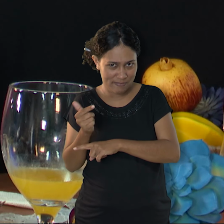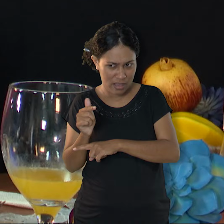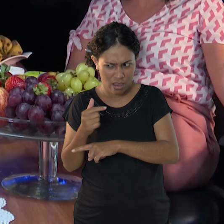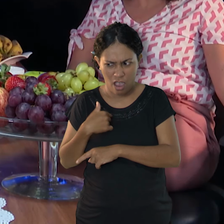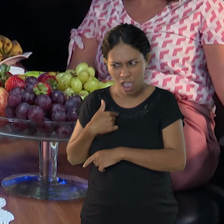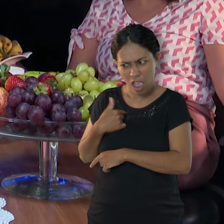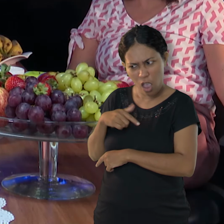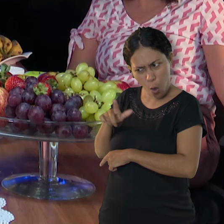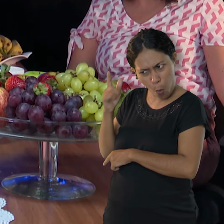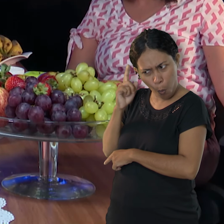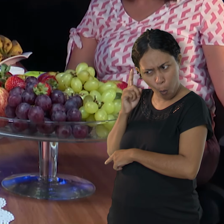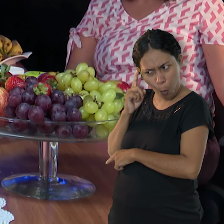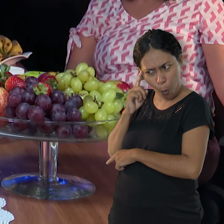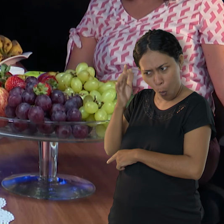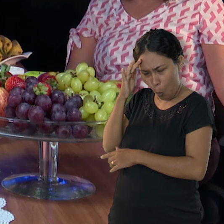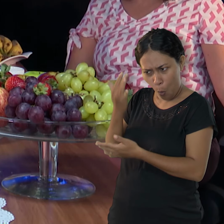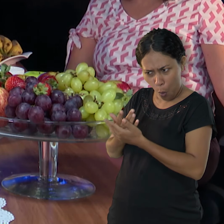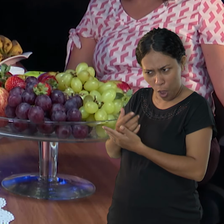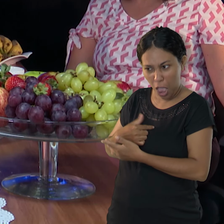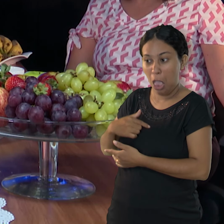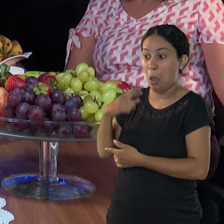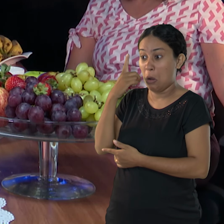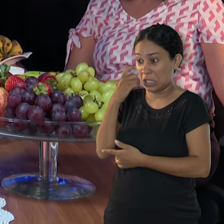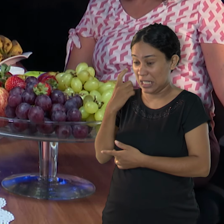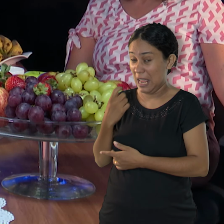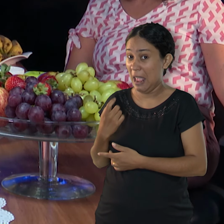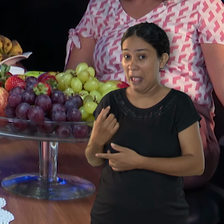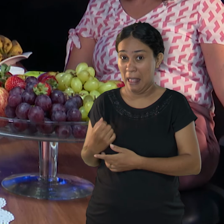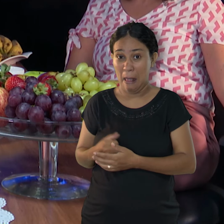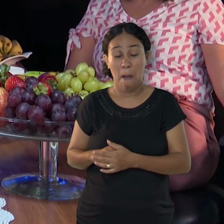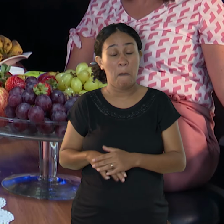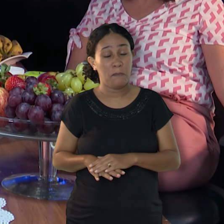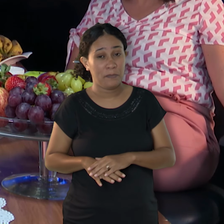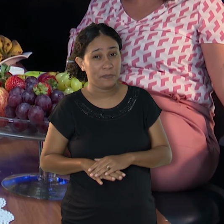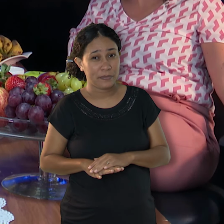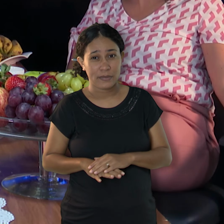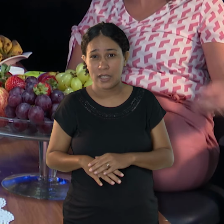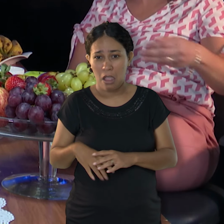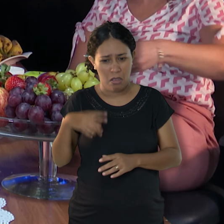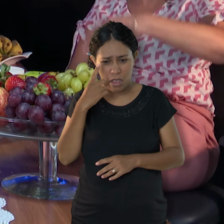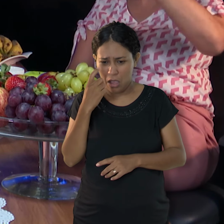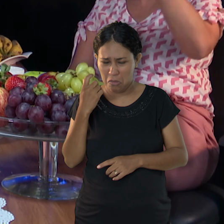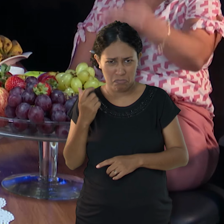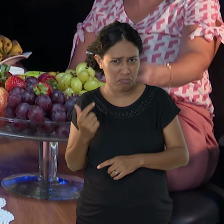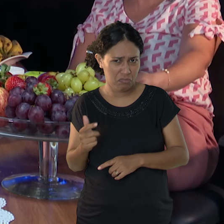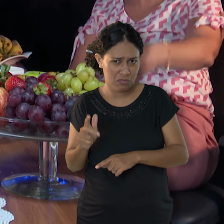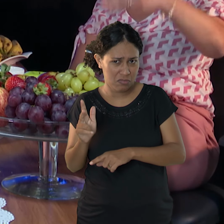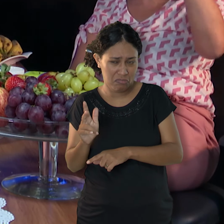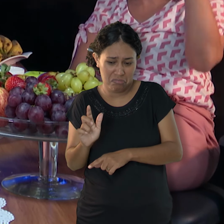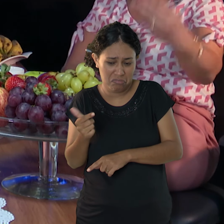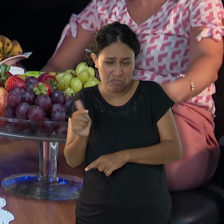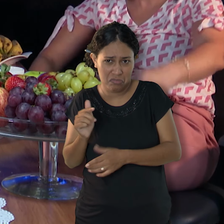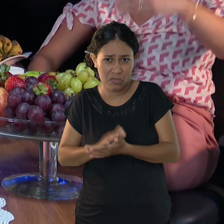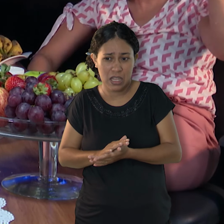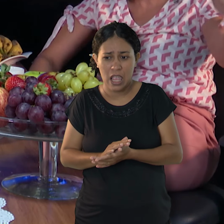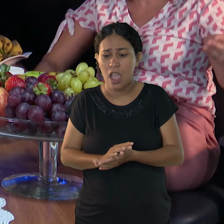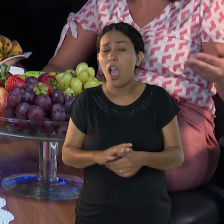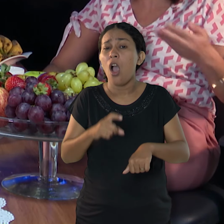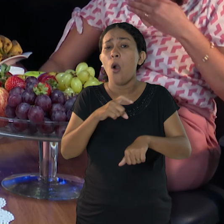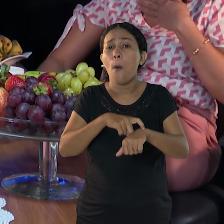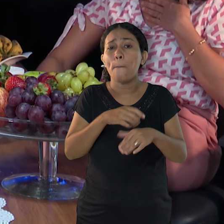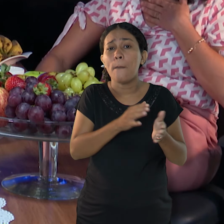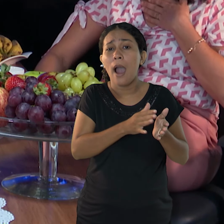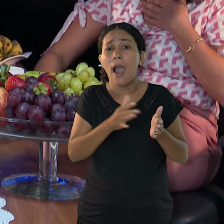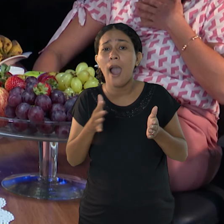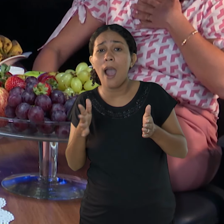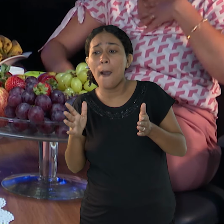fria, eu chorei tanto. Doente, eu não consigo. Meu Deus. Que eu não conseguia mais chorar. É mesmo? Eu já ia perguntar isso. Se em algum momento, devido à pressão, você desmoronou. Porque